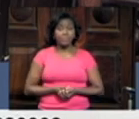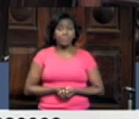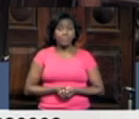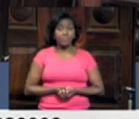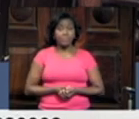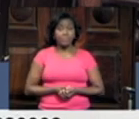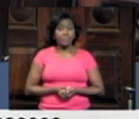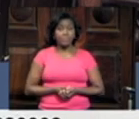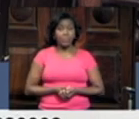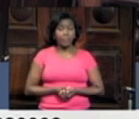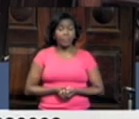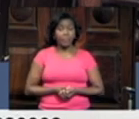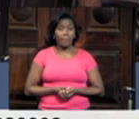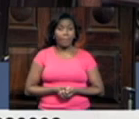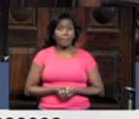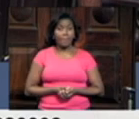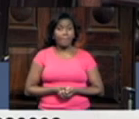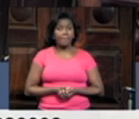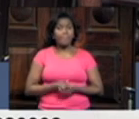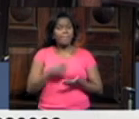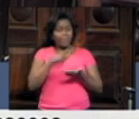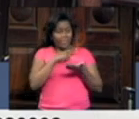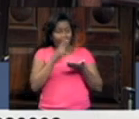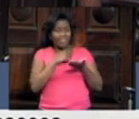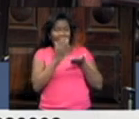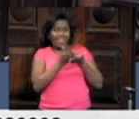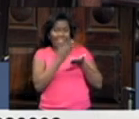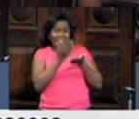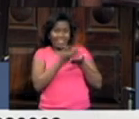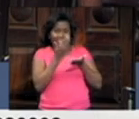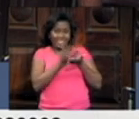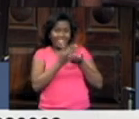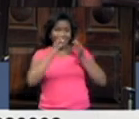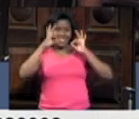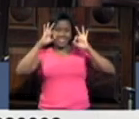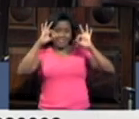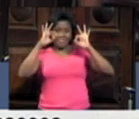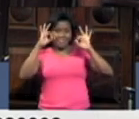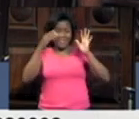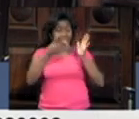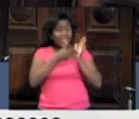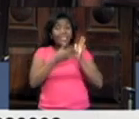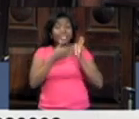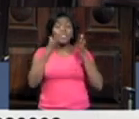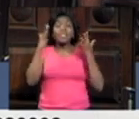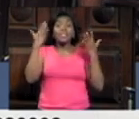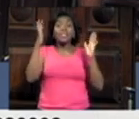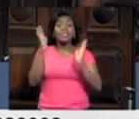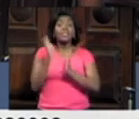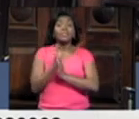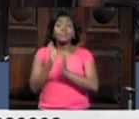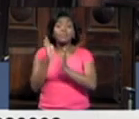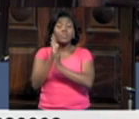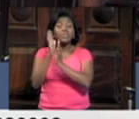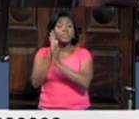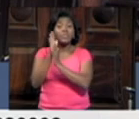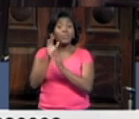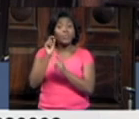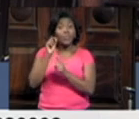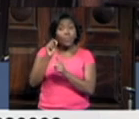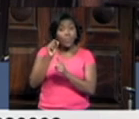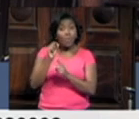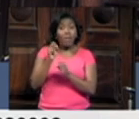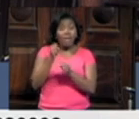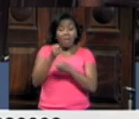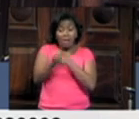lança um caderno especial para homenagear o